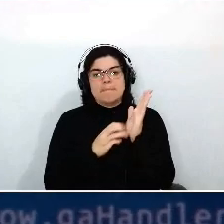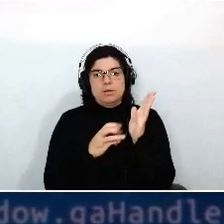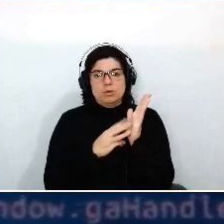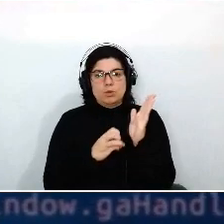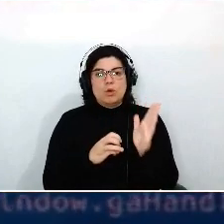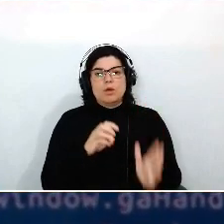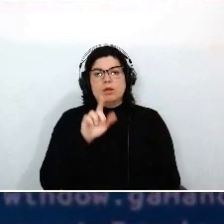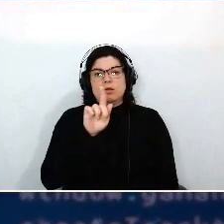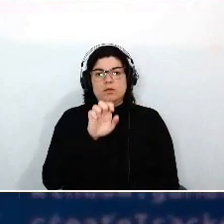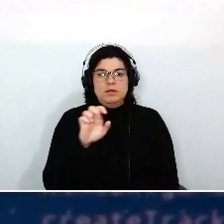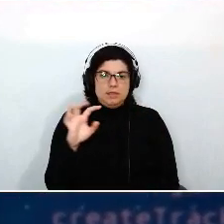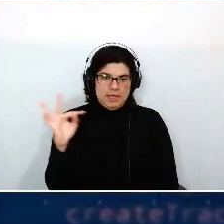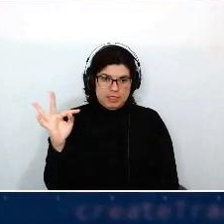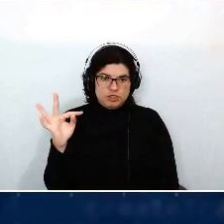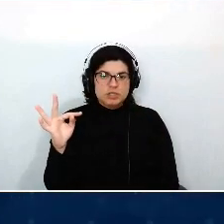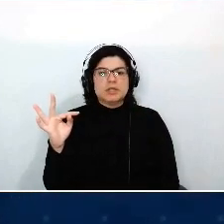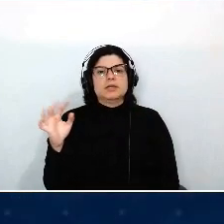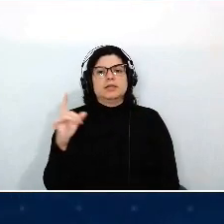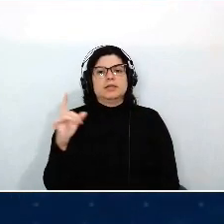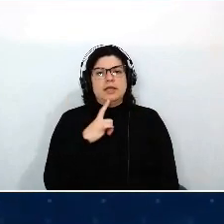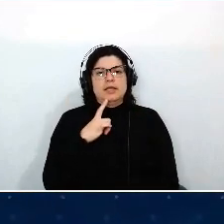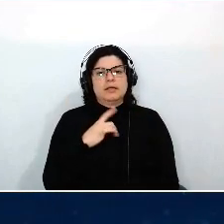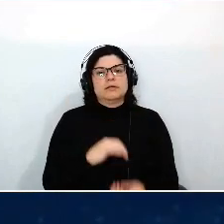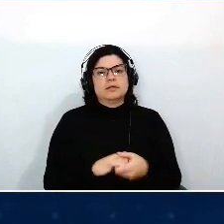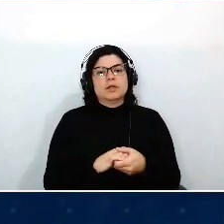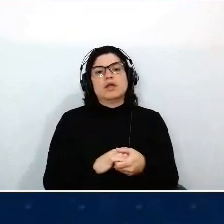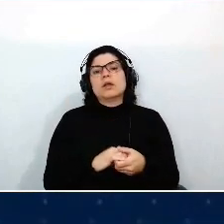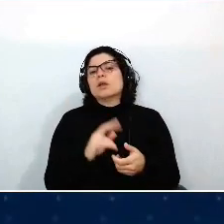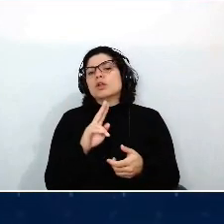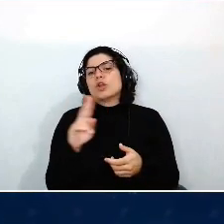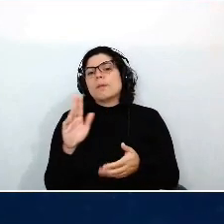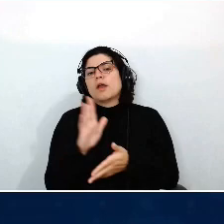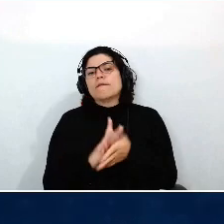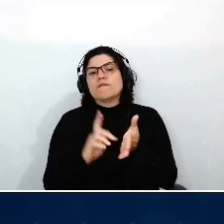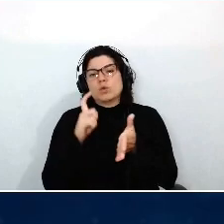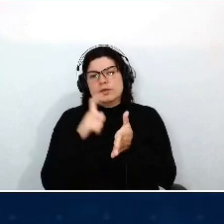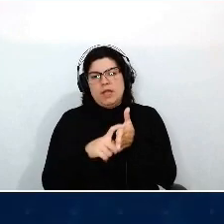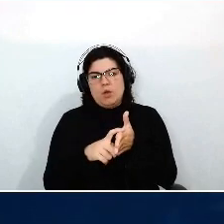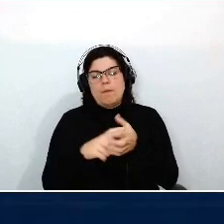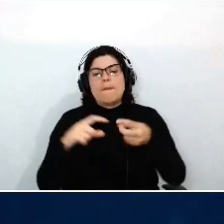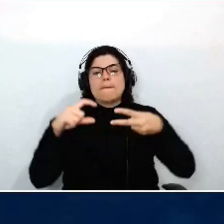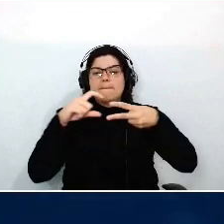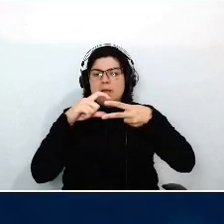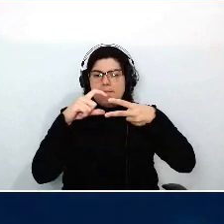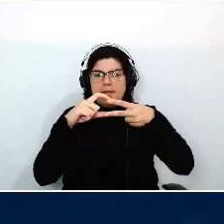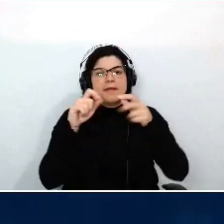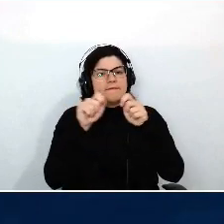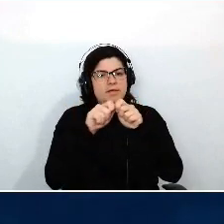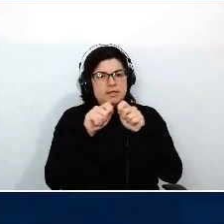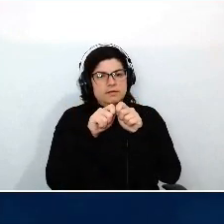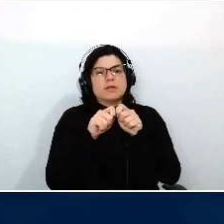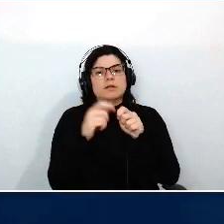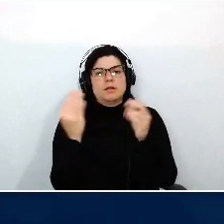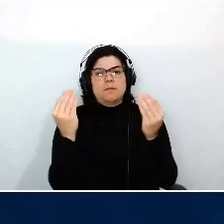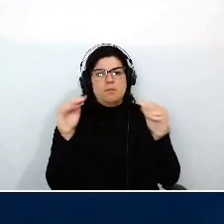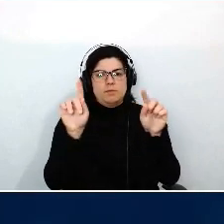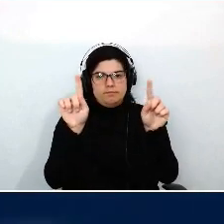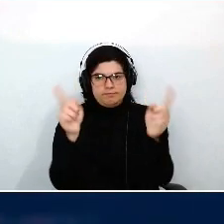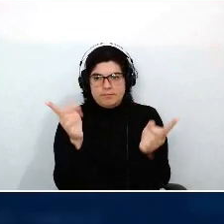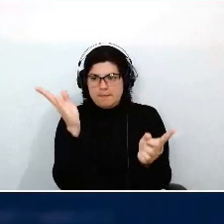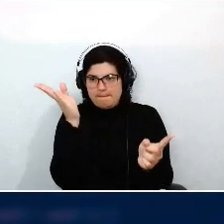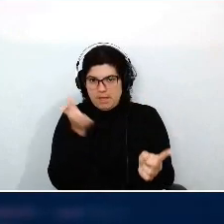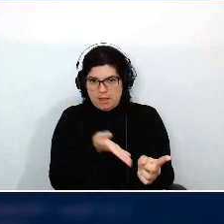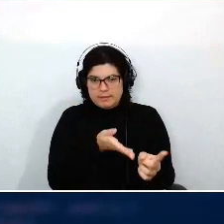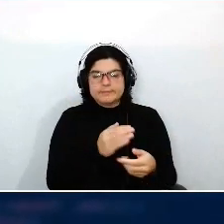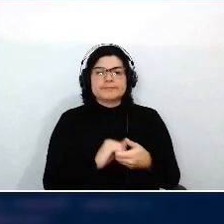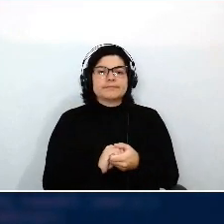passando barra como a minha rota, e aí eu chamo aquela funçãozinha que a gente escreveu em PHP. Aí tudo que é PHP eu coloco nesse módulo PHP barra, estou chamando a